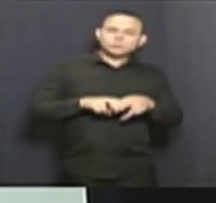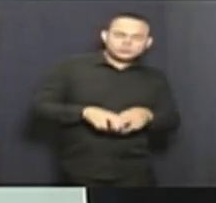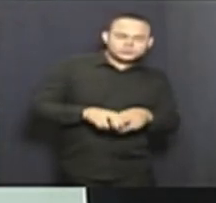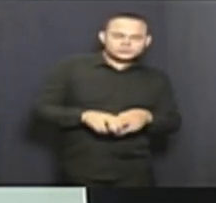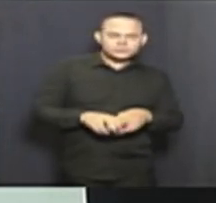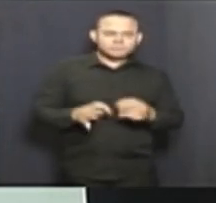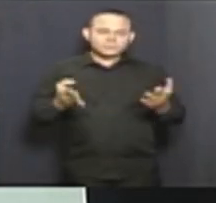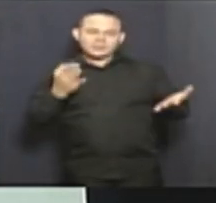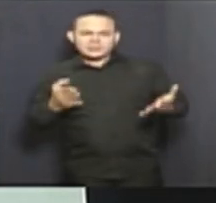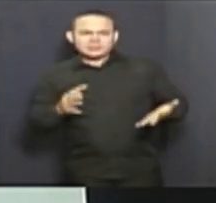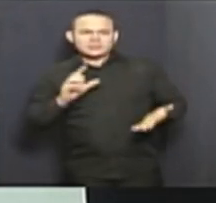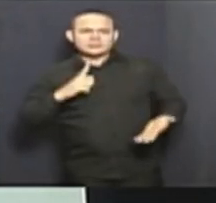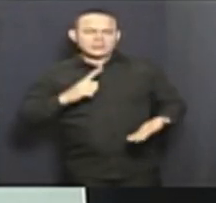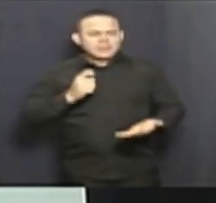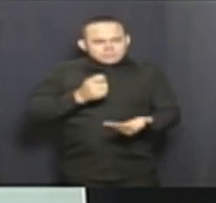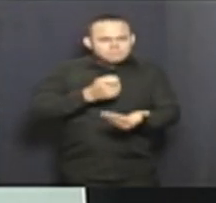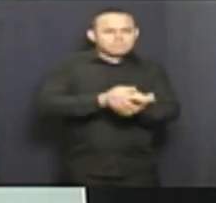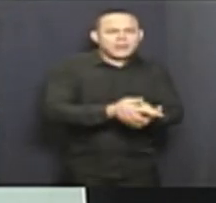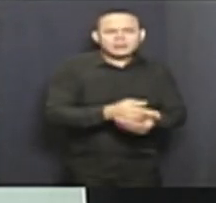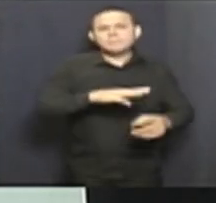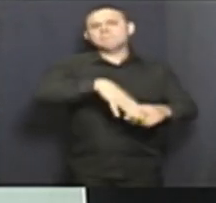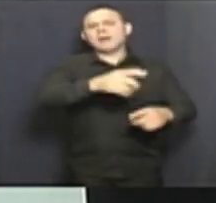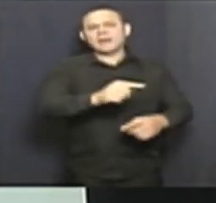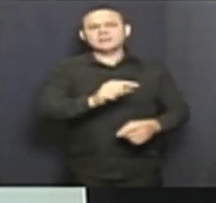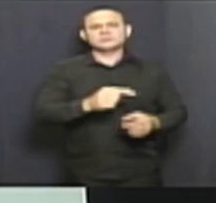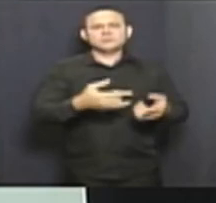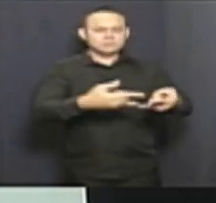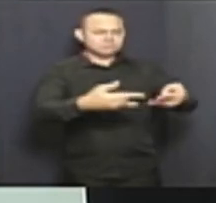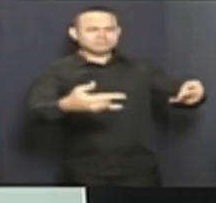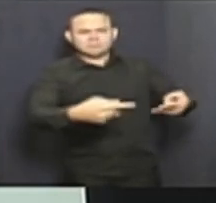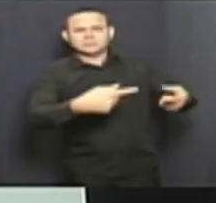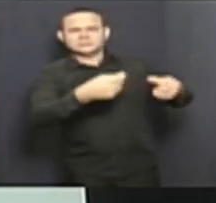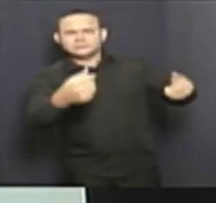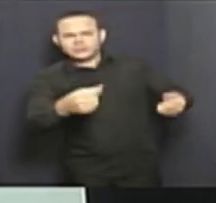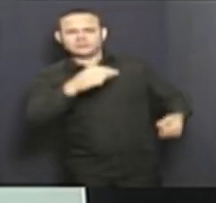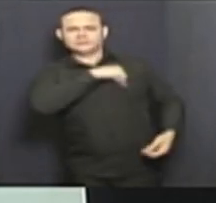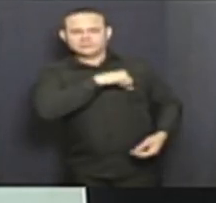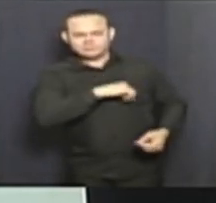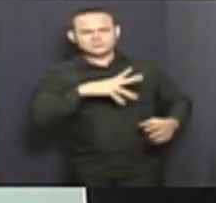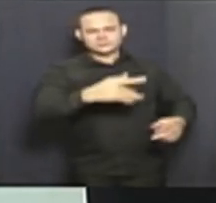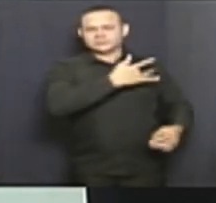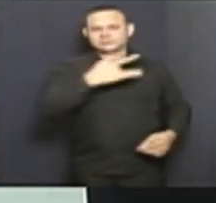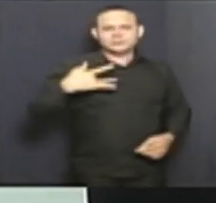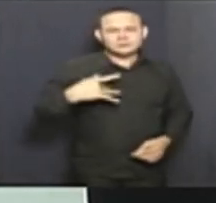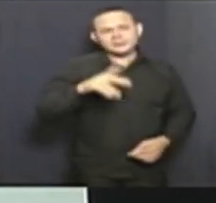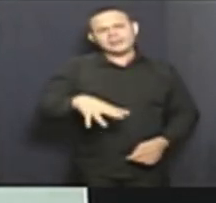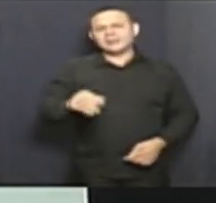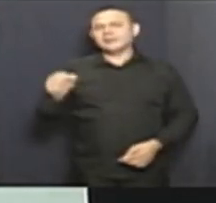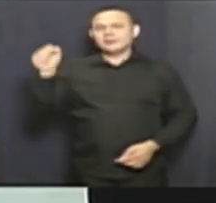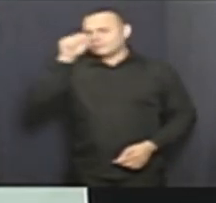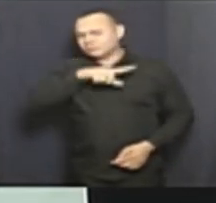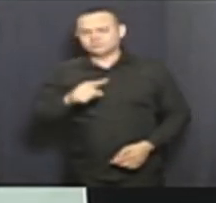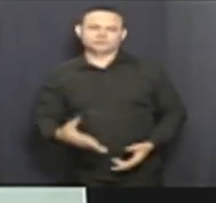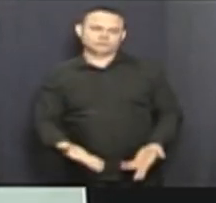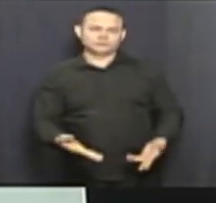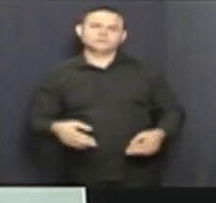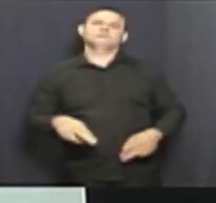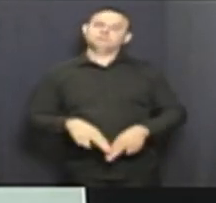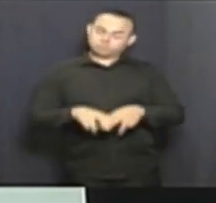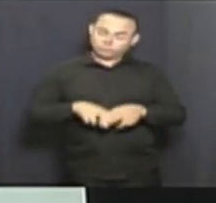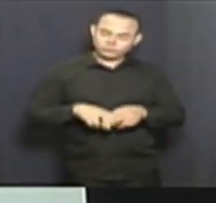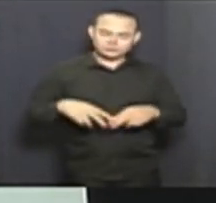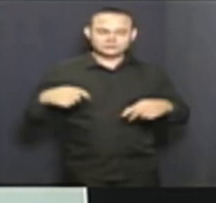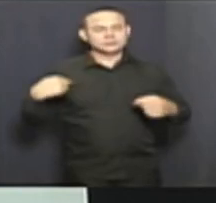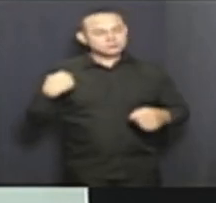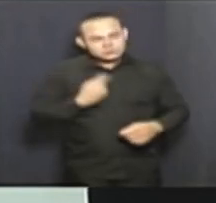gasta-se mais em folha de pagamento do que propriamente em despesas na saúde isso é um absurdo nós precisamos para que dinheiro